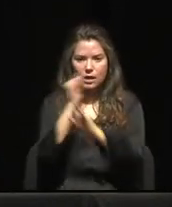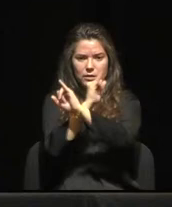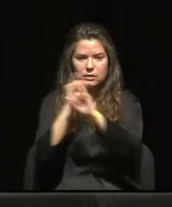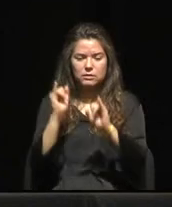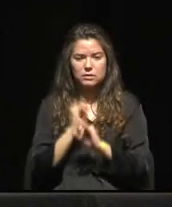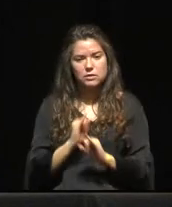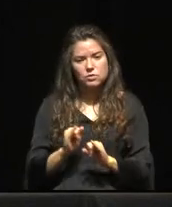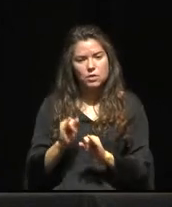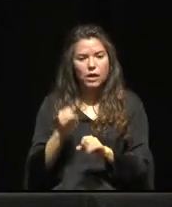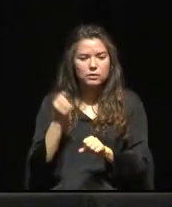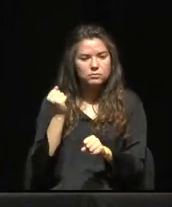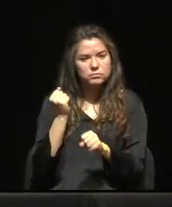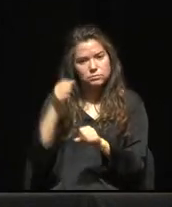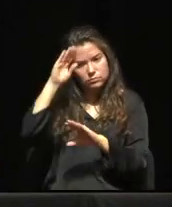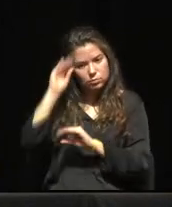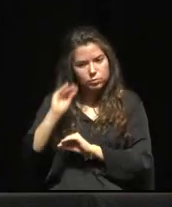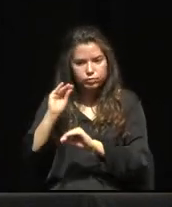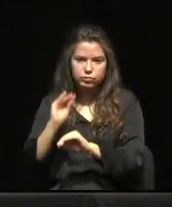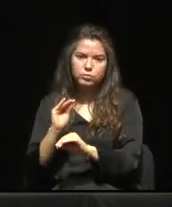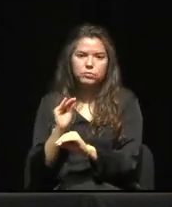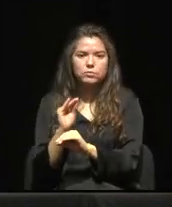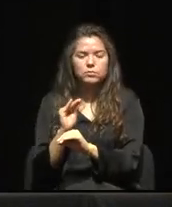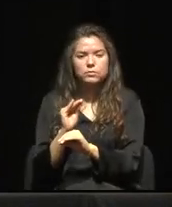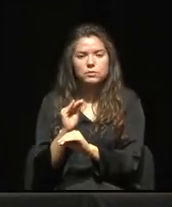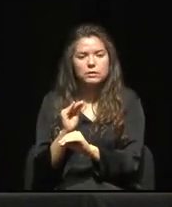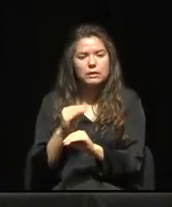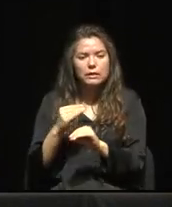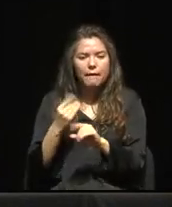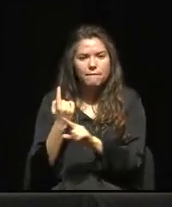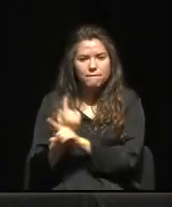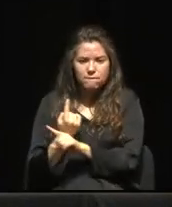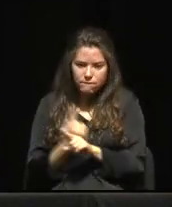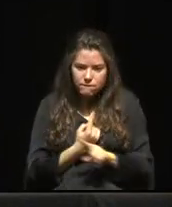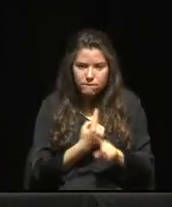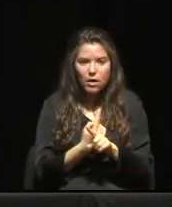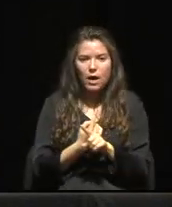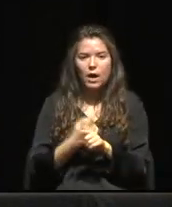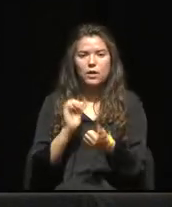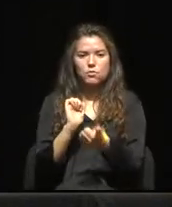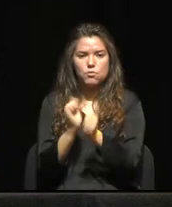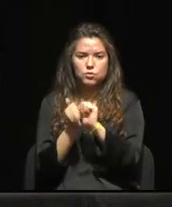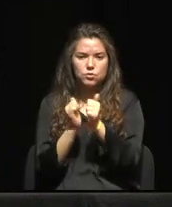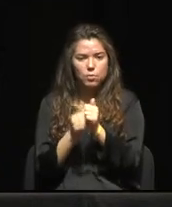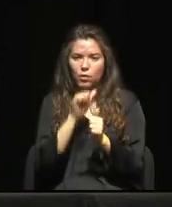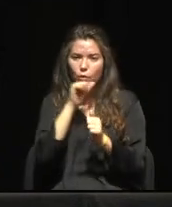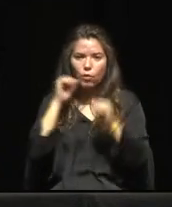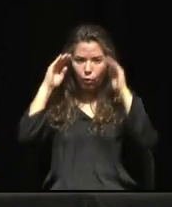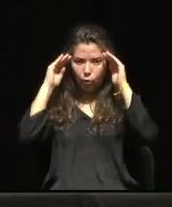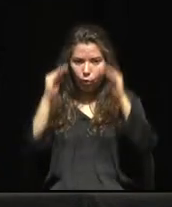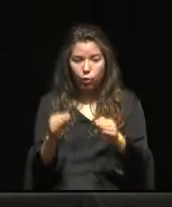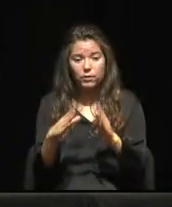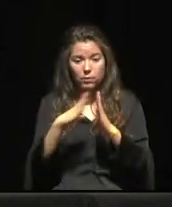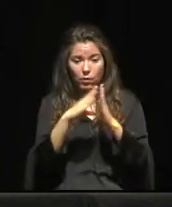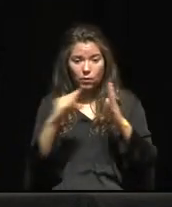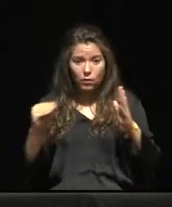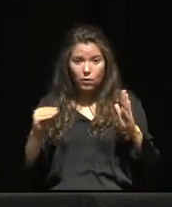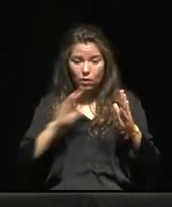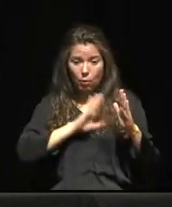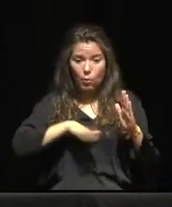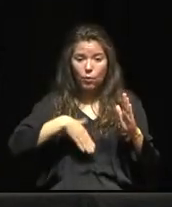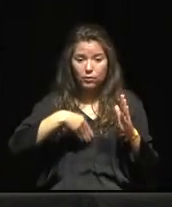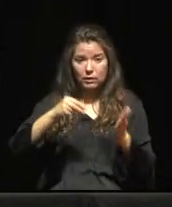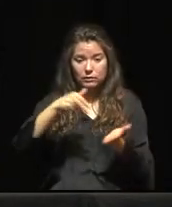praticante instrutor de queda livre de de de tanden e também uma verdadeira referência mundial de saltos de base